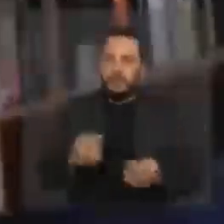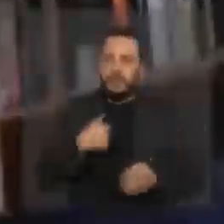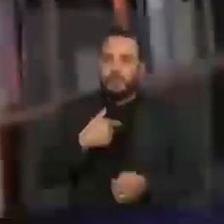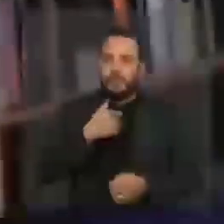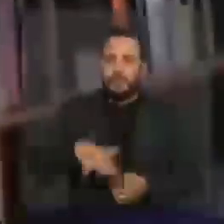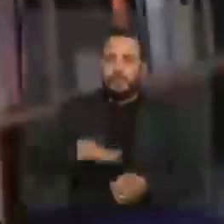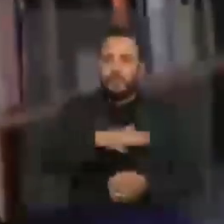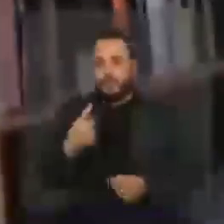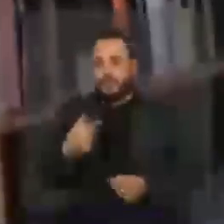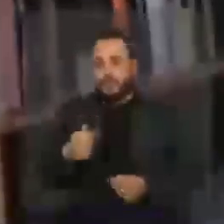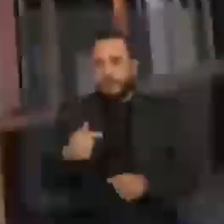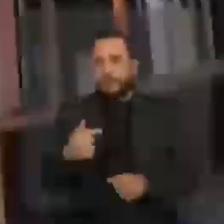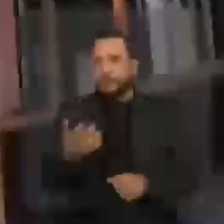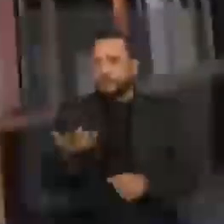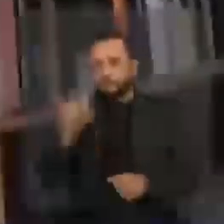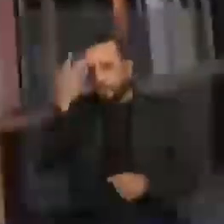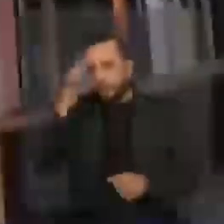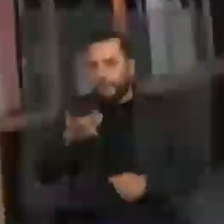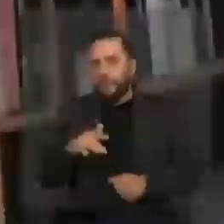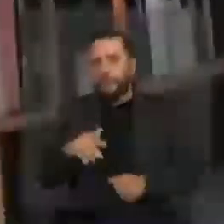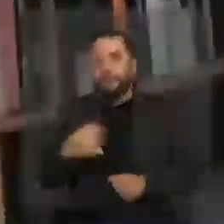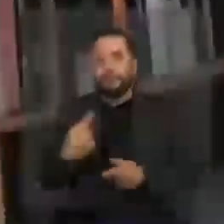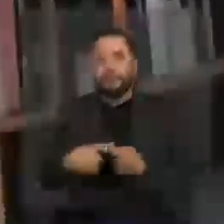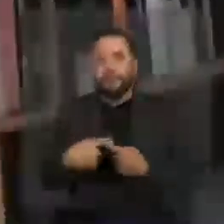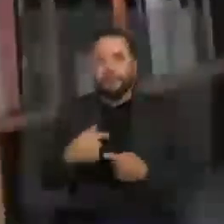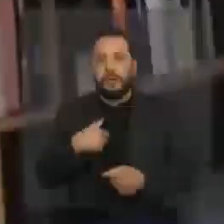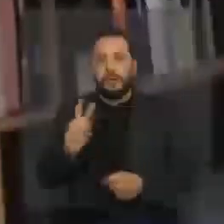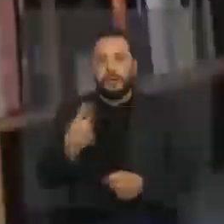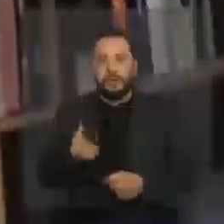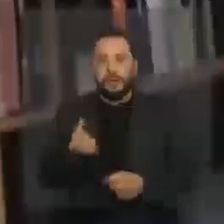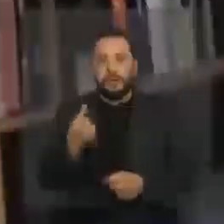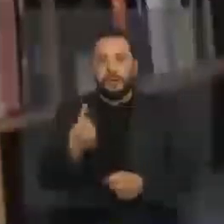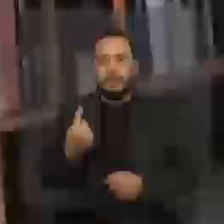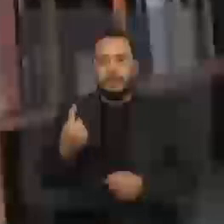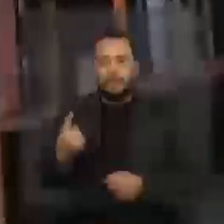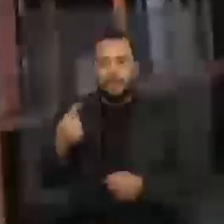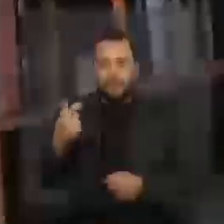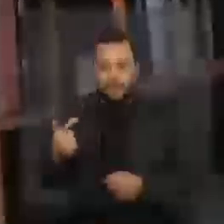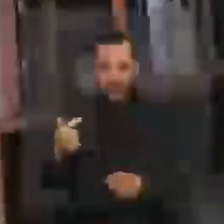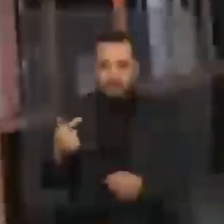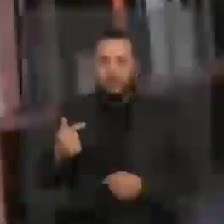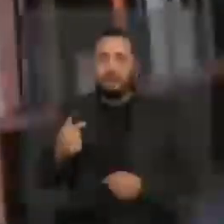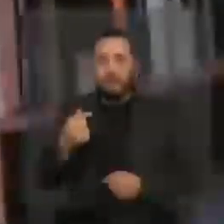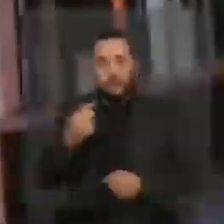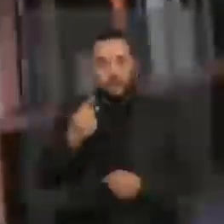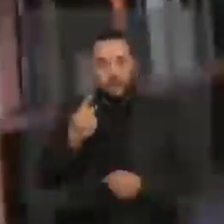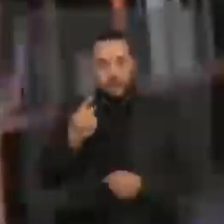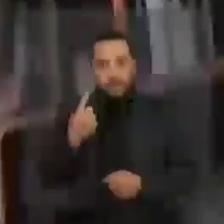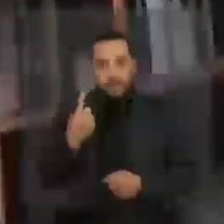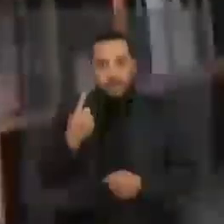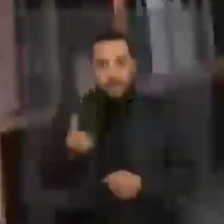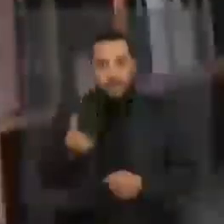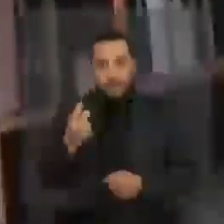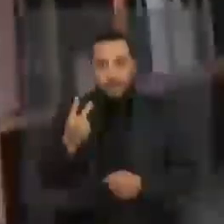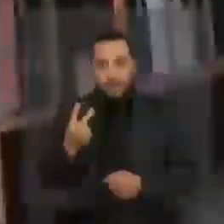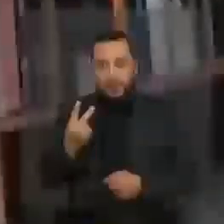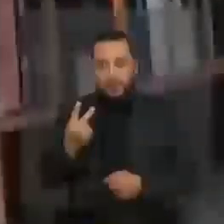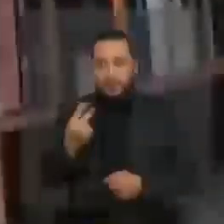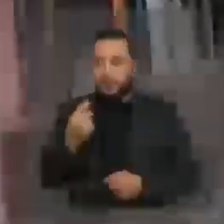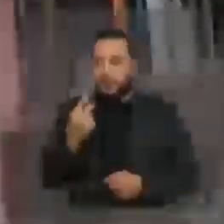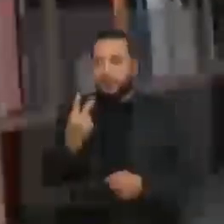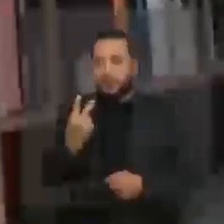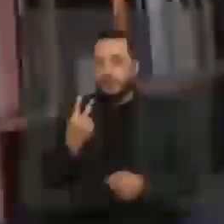do contrato de gestão. Até porque a 16.127, ela dispõe sobre diversas outras incidências e não incidências, e